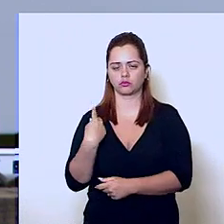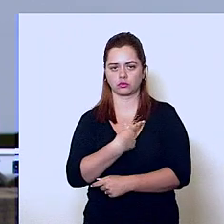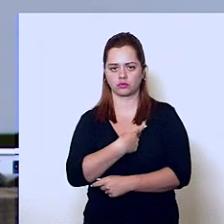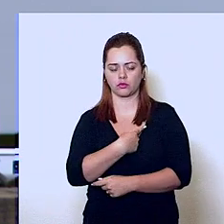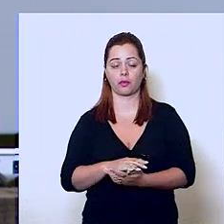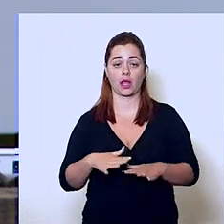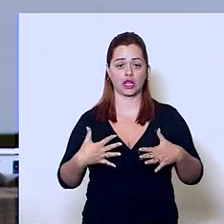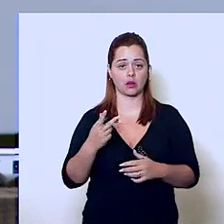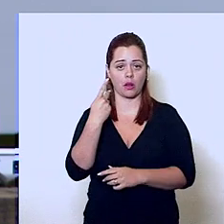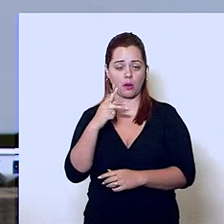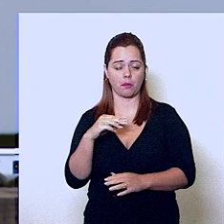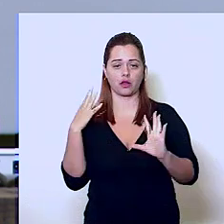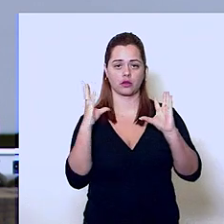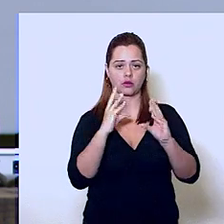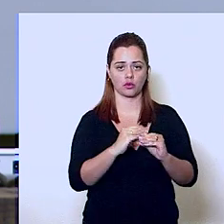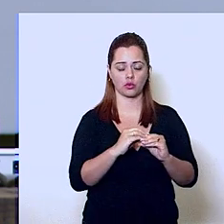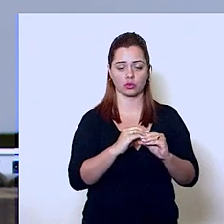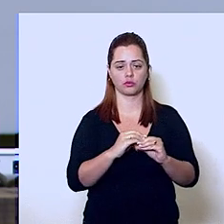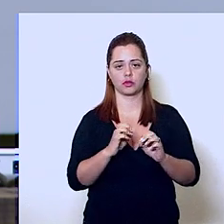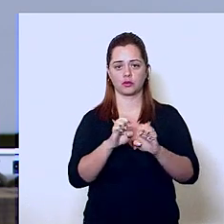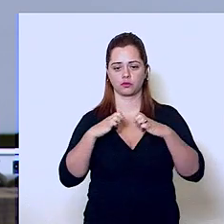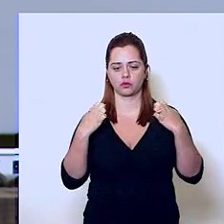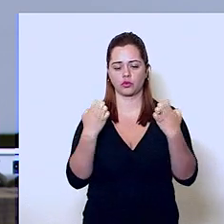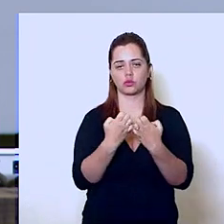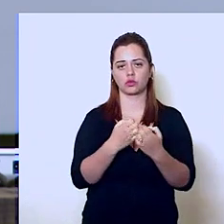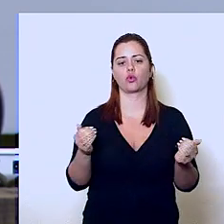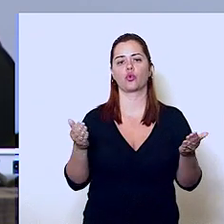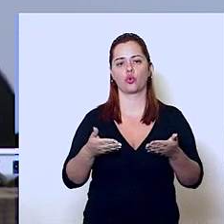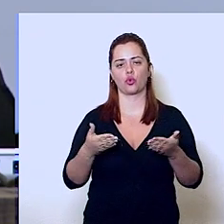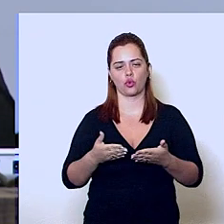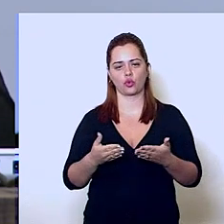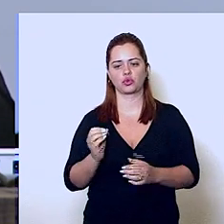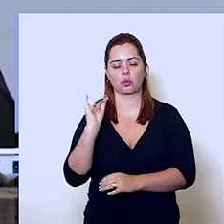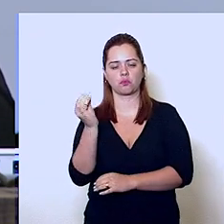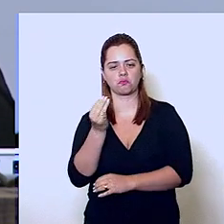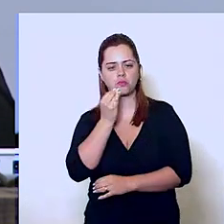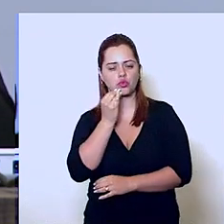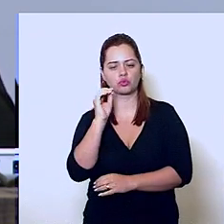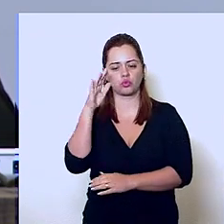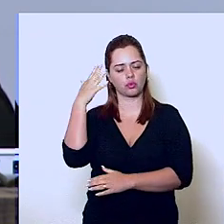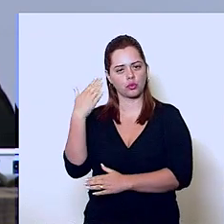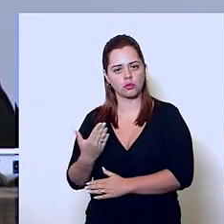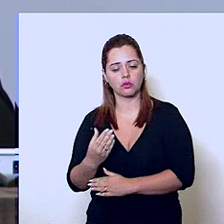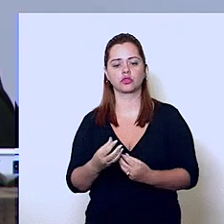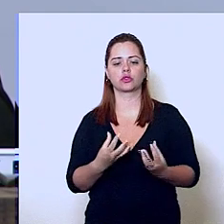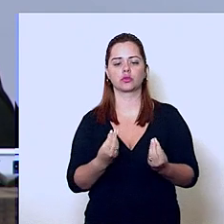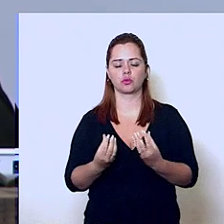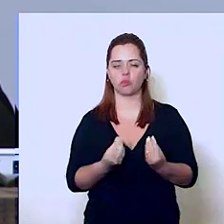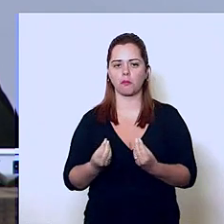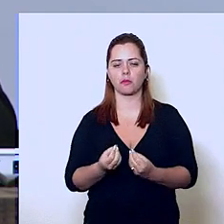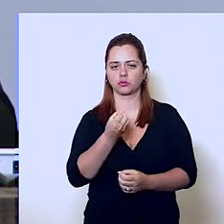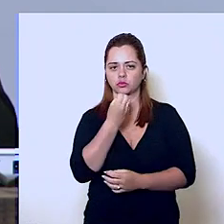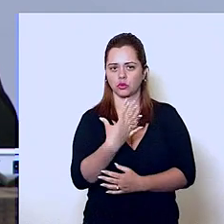evento de hoje, tão oportuno e uma homenagem tão merecida, ele deve contribuir para